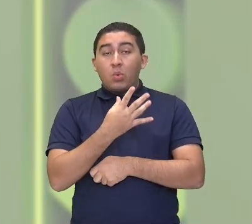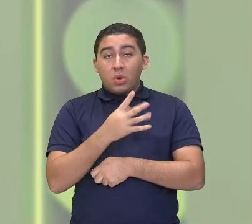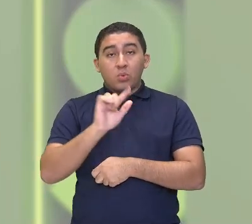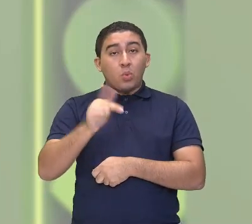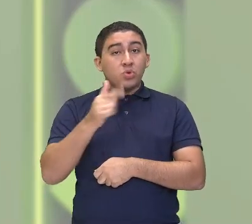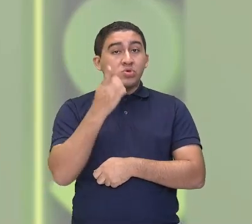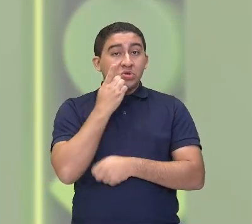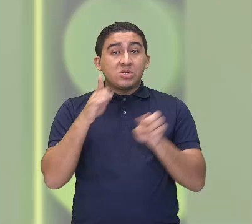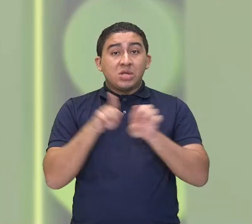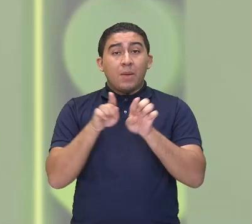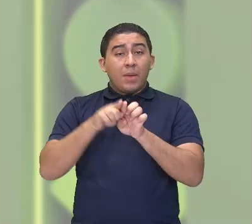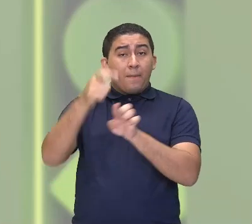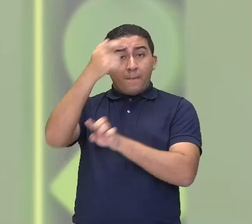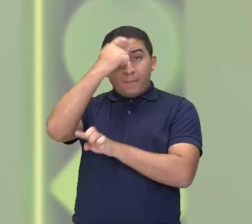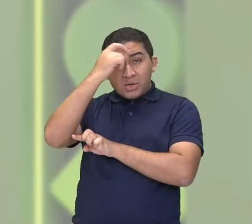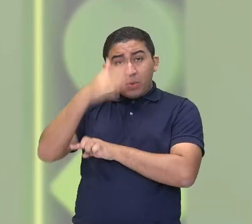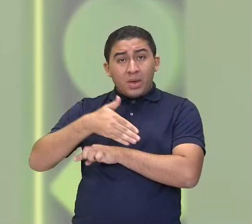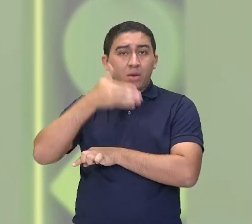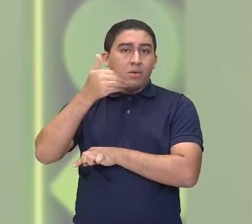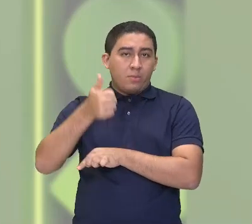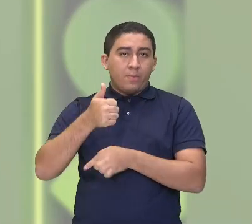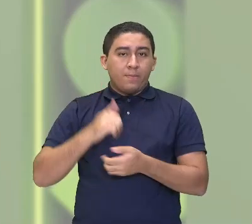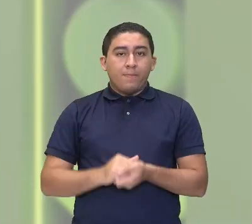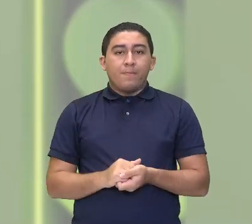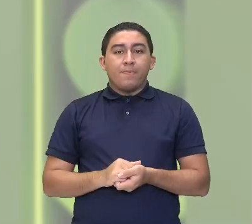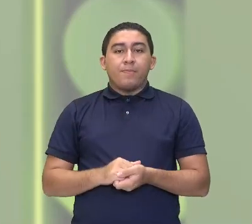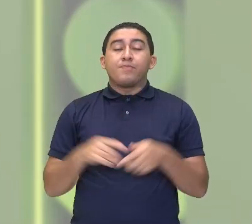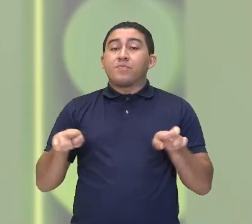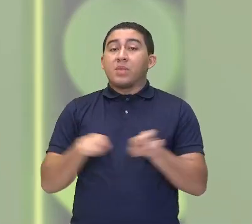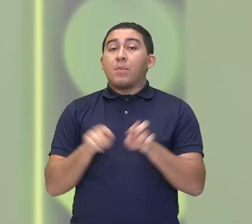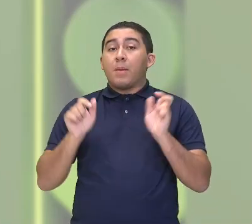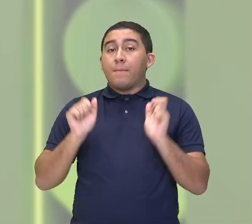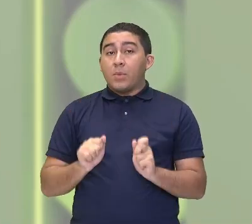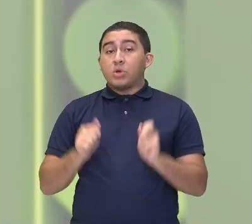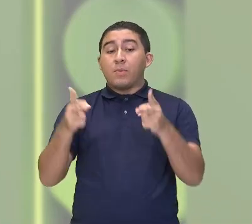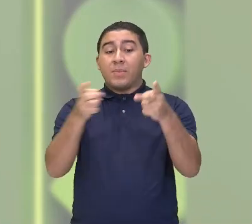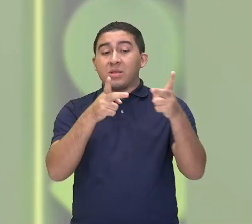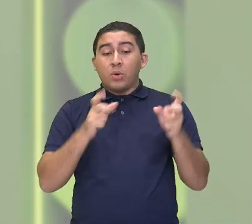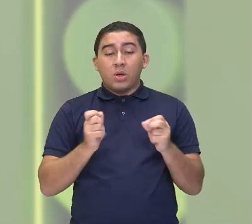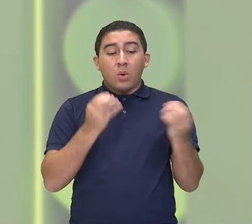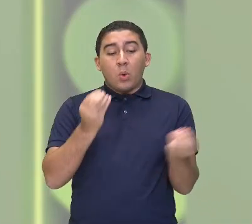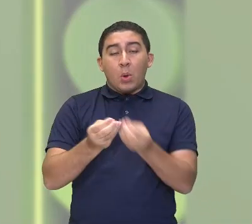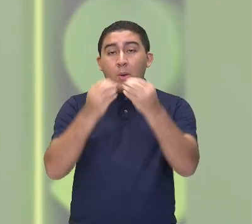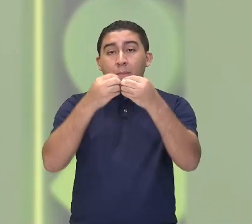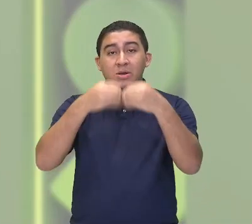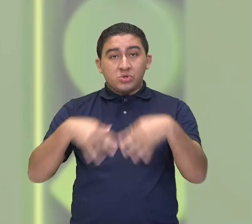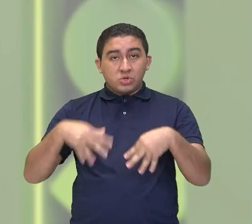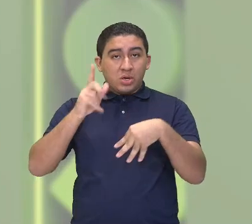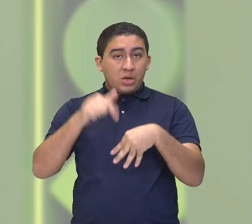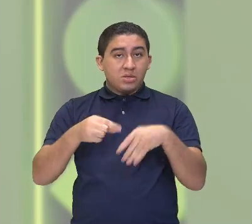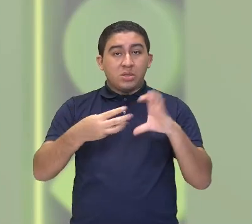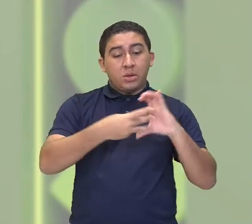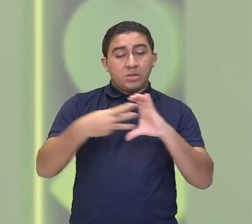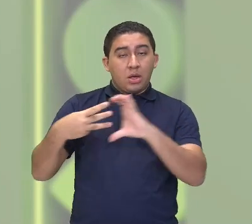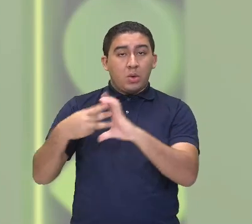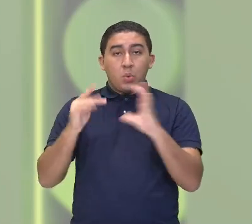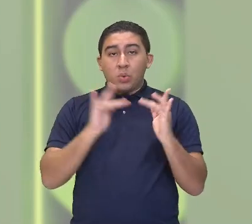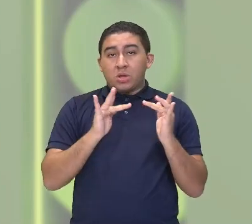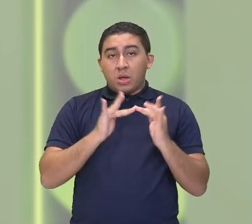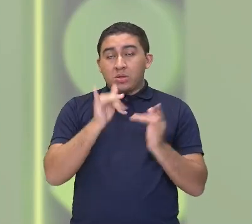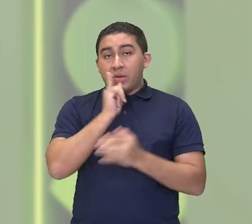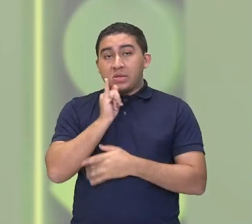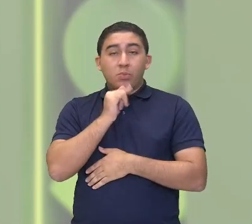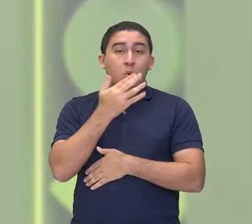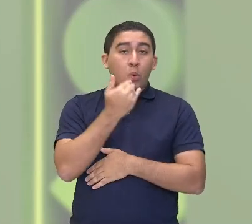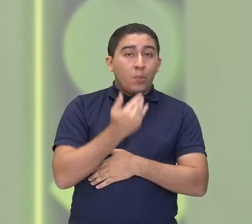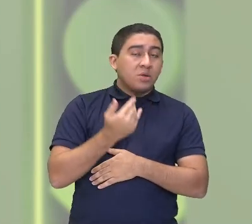a mente e ela permitir se renovar. E a gente pode observar também fatores que prejudicam a plasticidade neural, né, como uma dieta